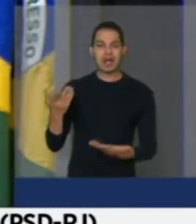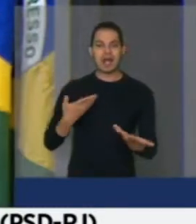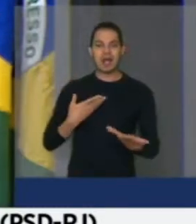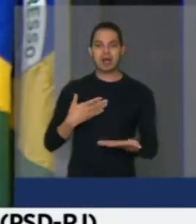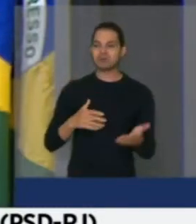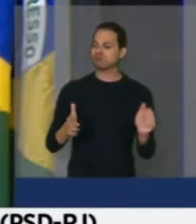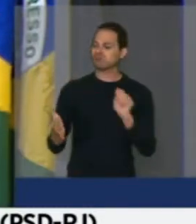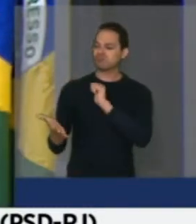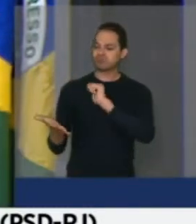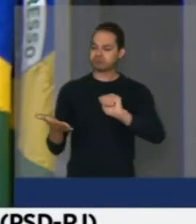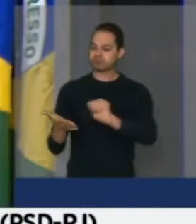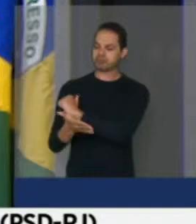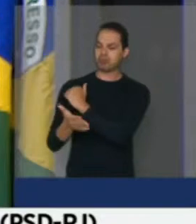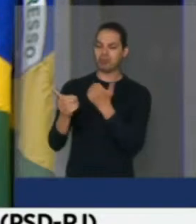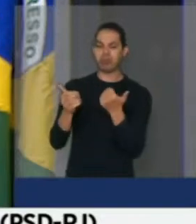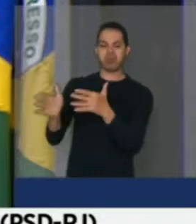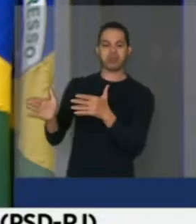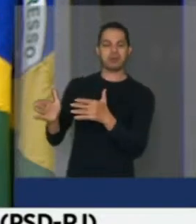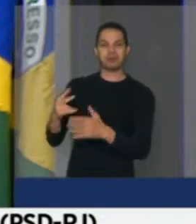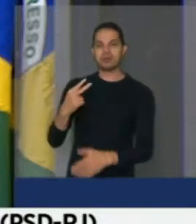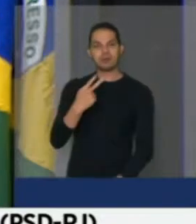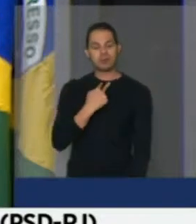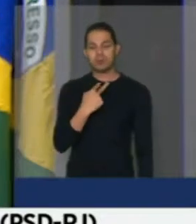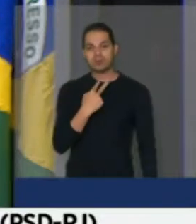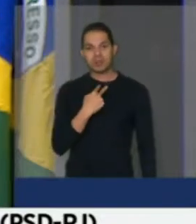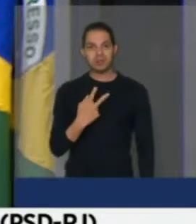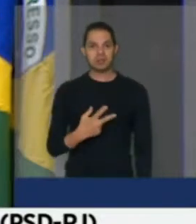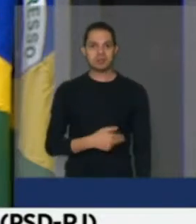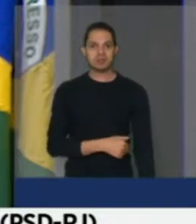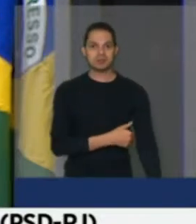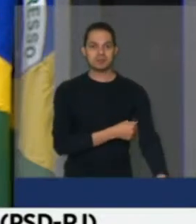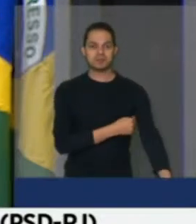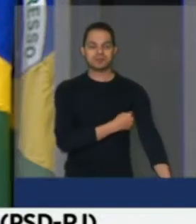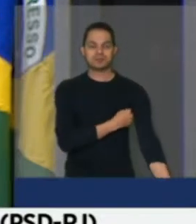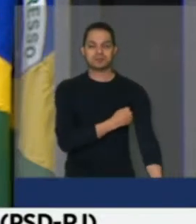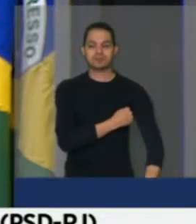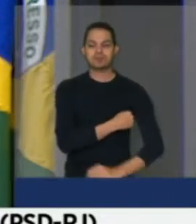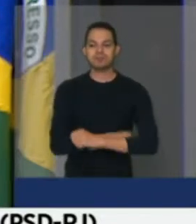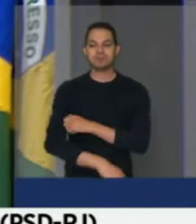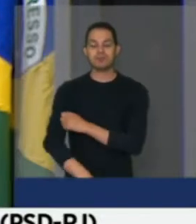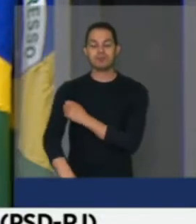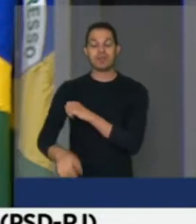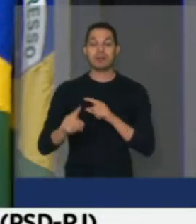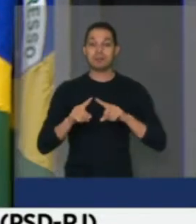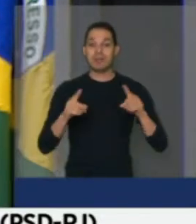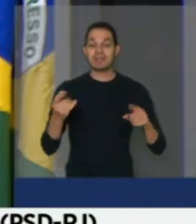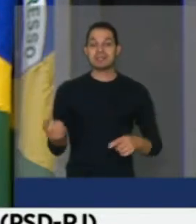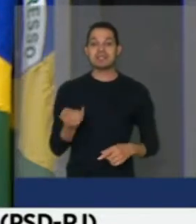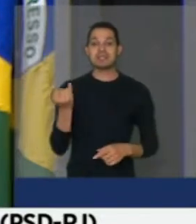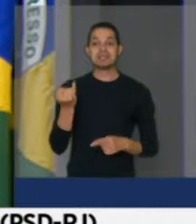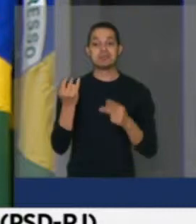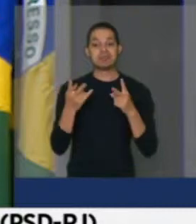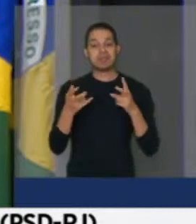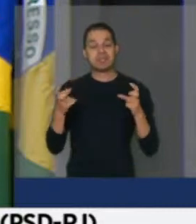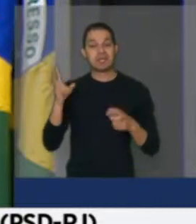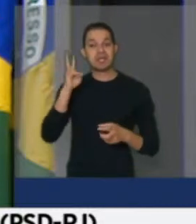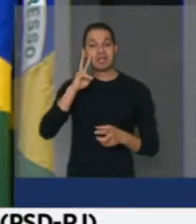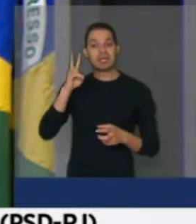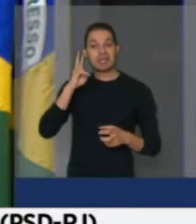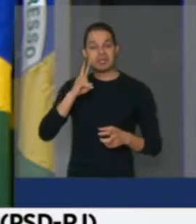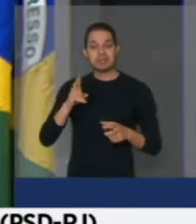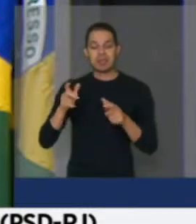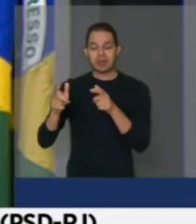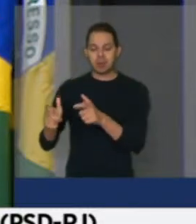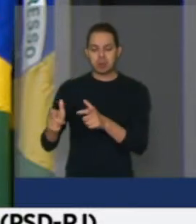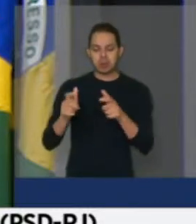apagados. Não podem. Mas é interessante perceber que, como a própria história das comunidades